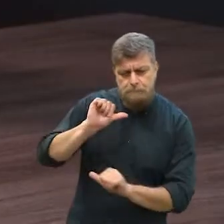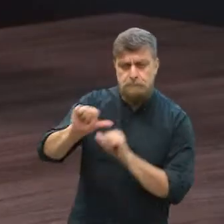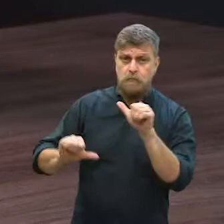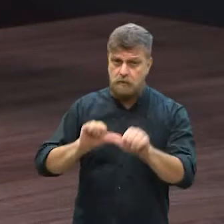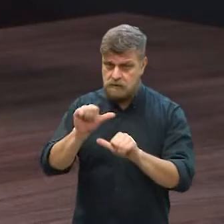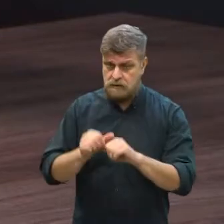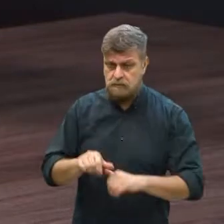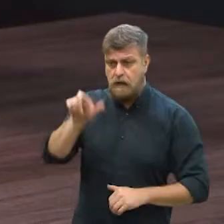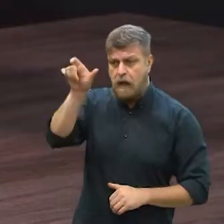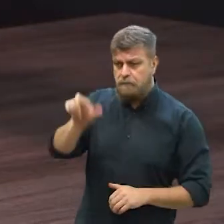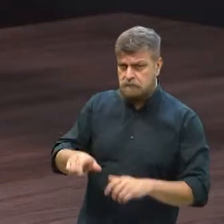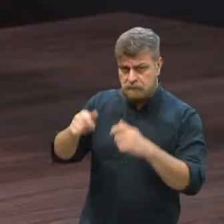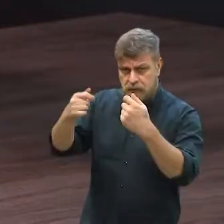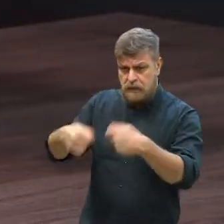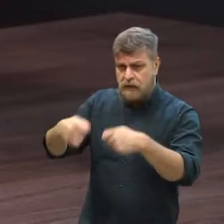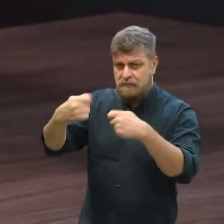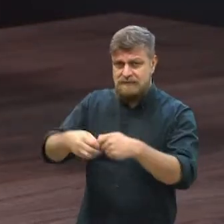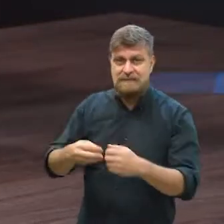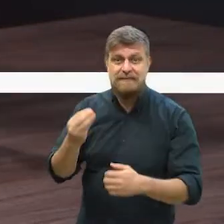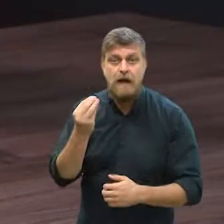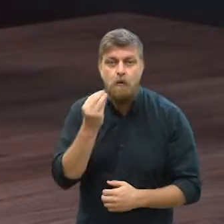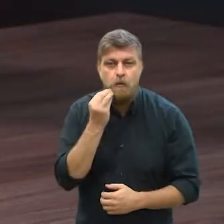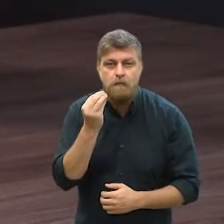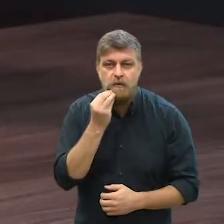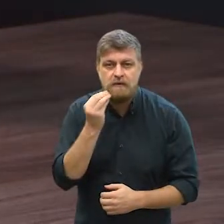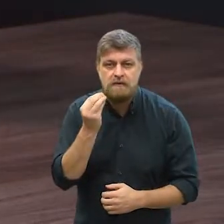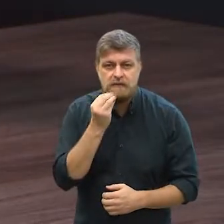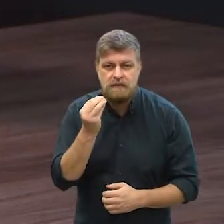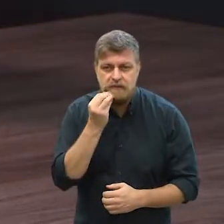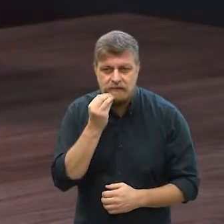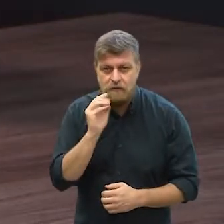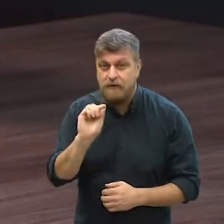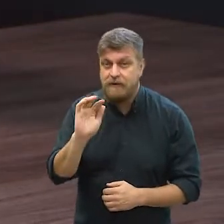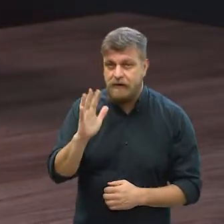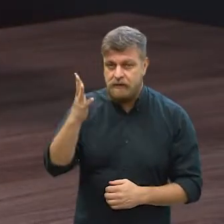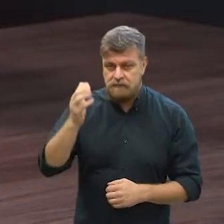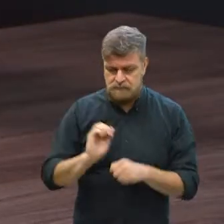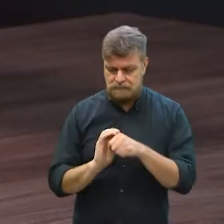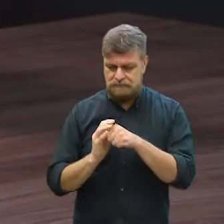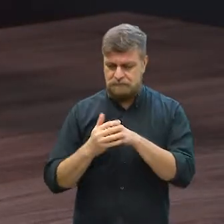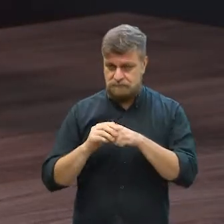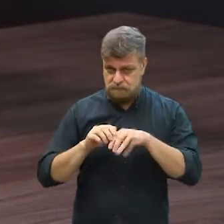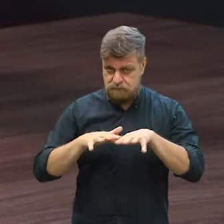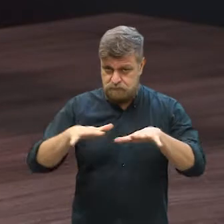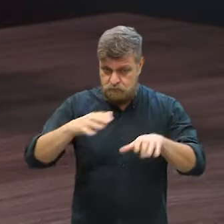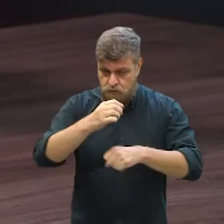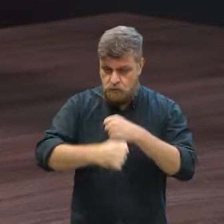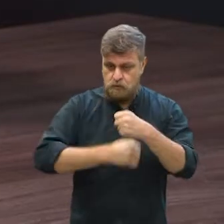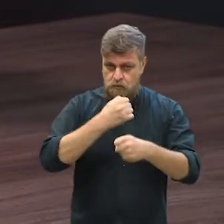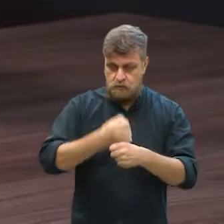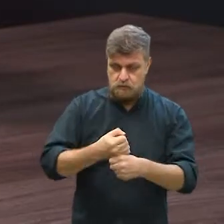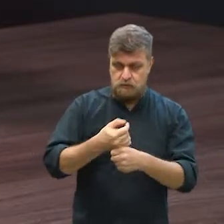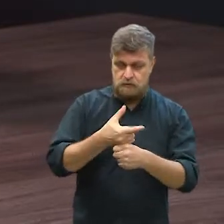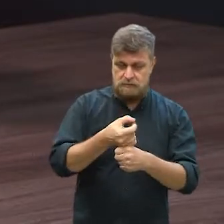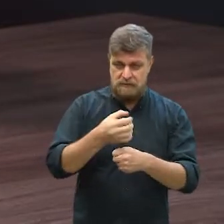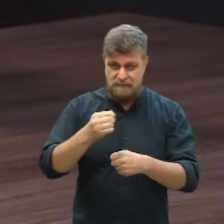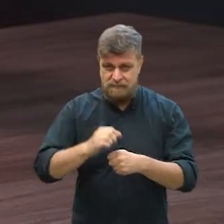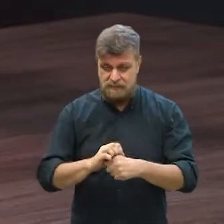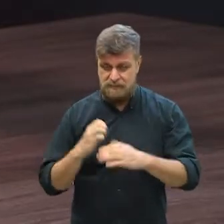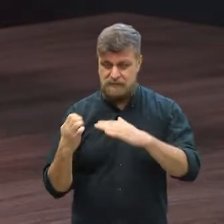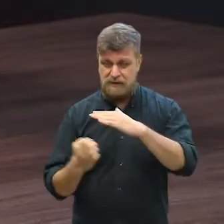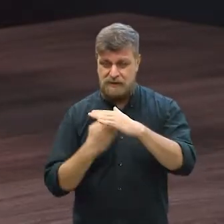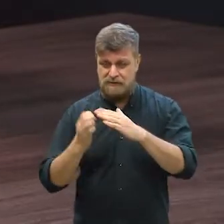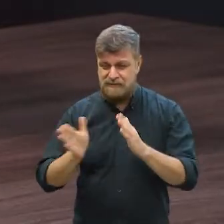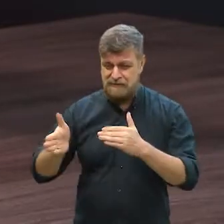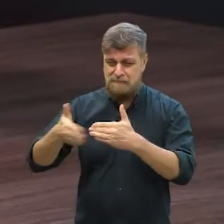Transformar a necessidade em oportunidade. A gente teve a pandemia no início de 2020, muitos negócios